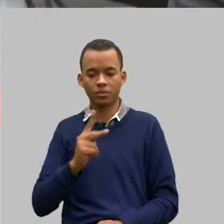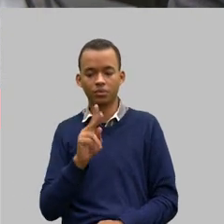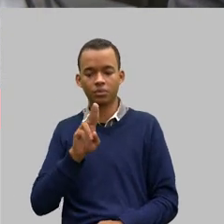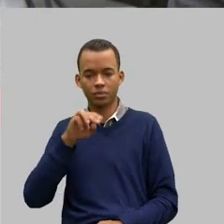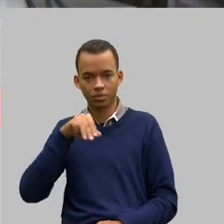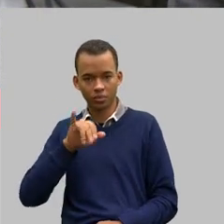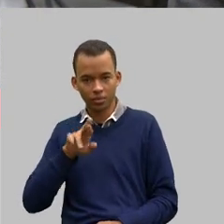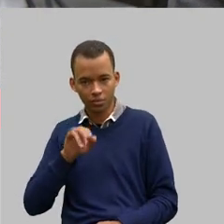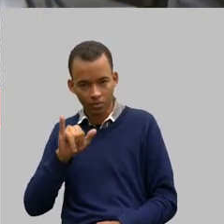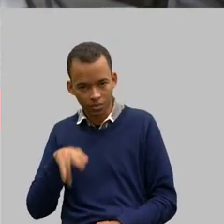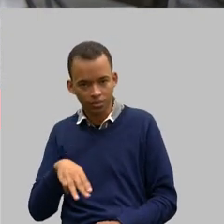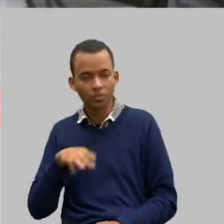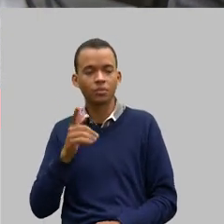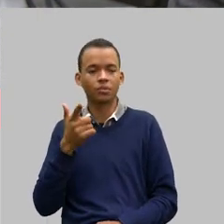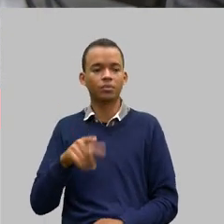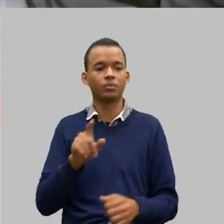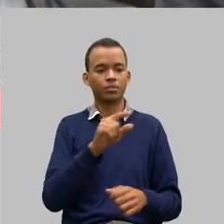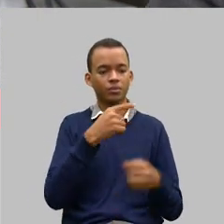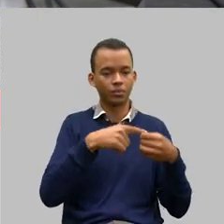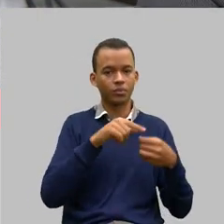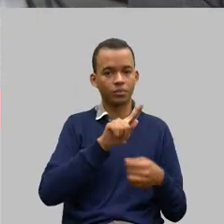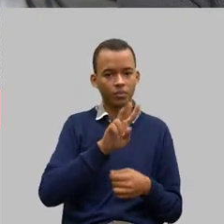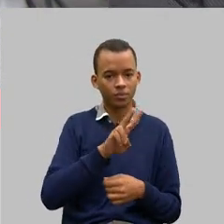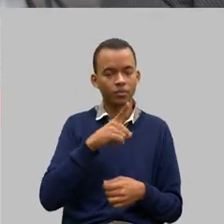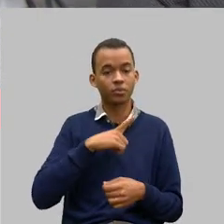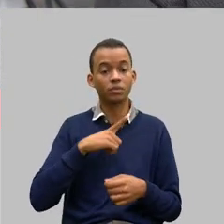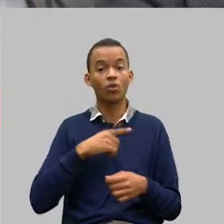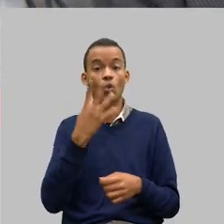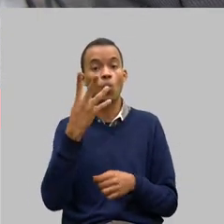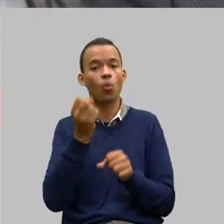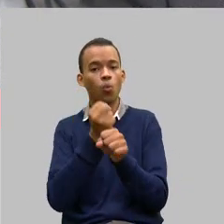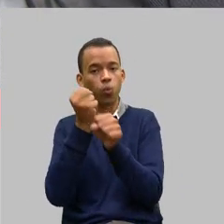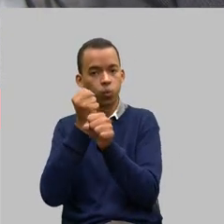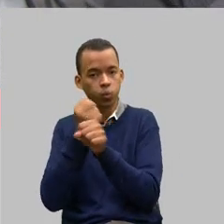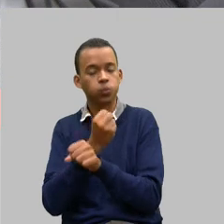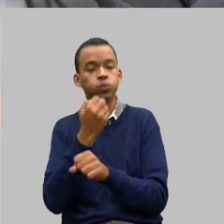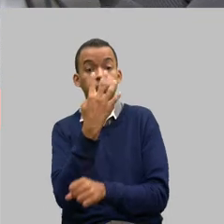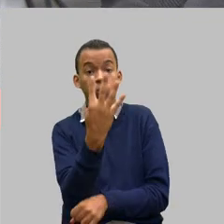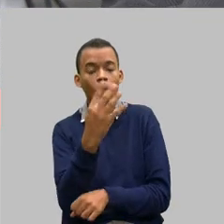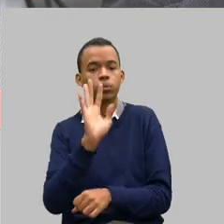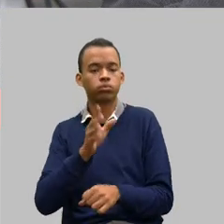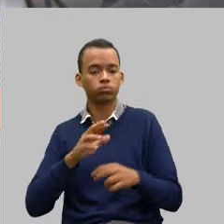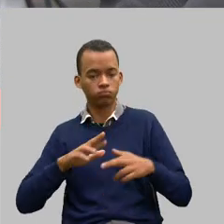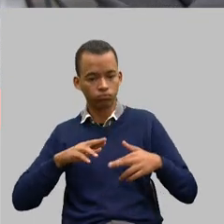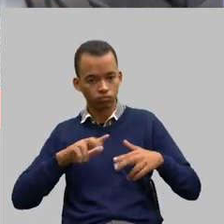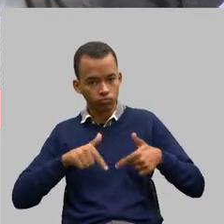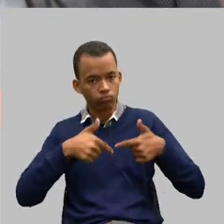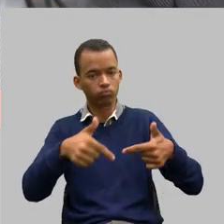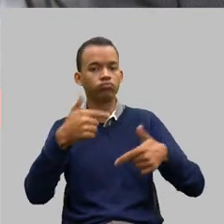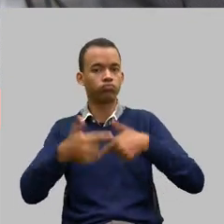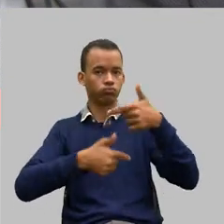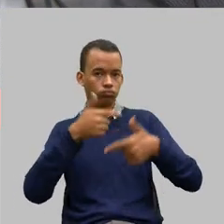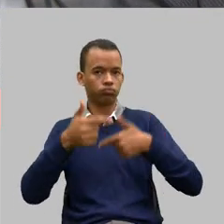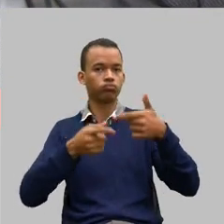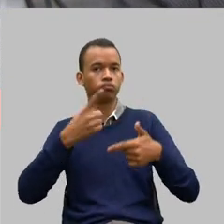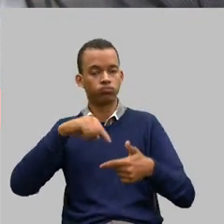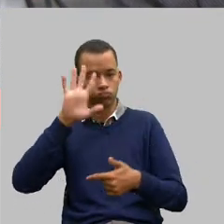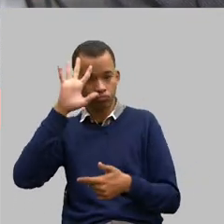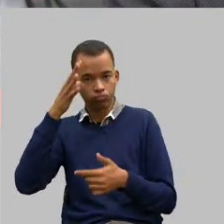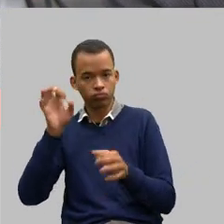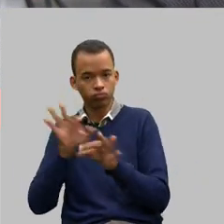quatro obras em né em andamento eh atualmente e e vamos trabalhar para dar uma solução paraa